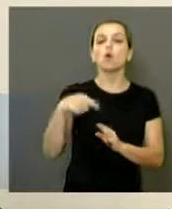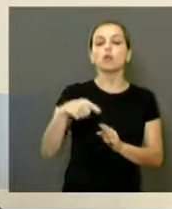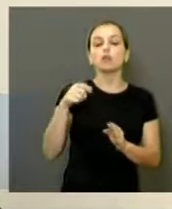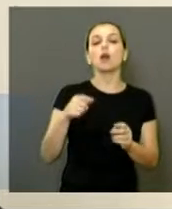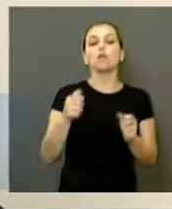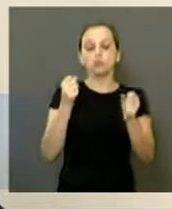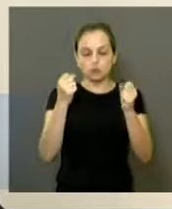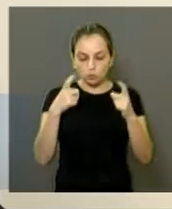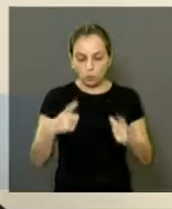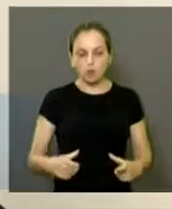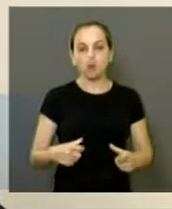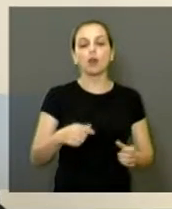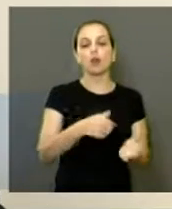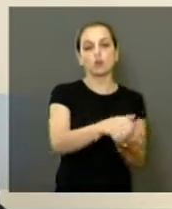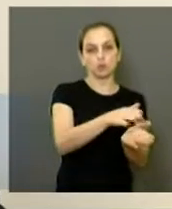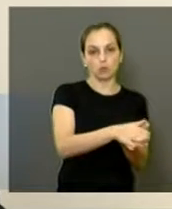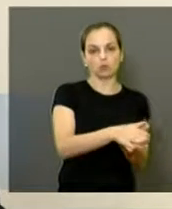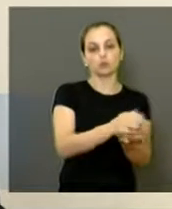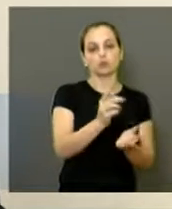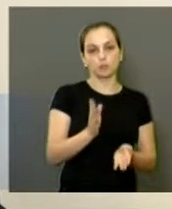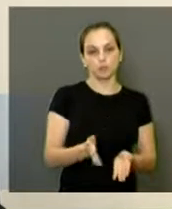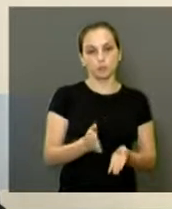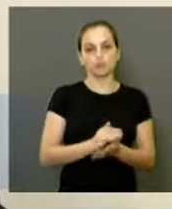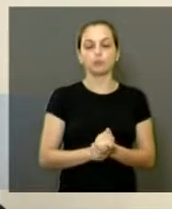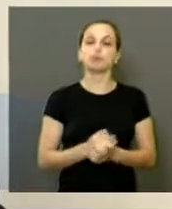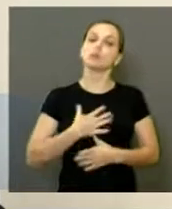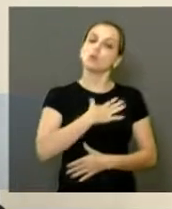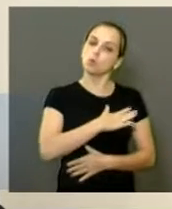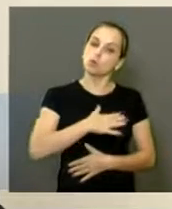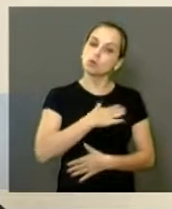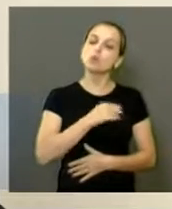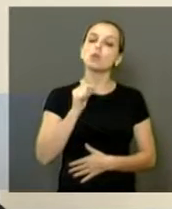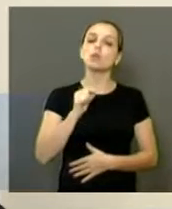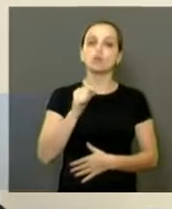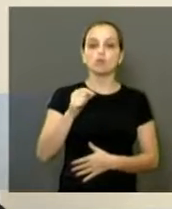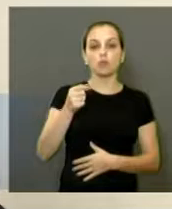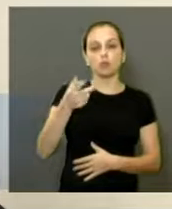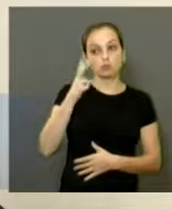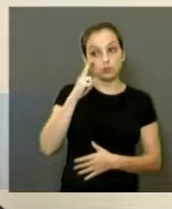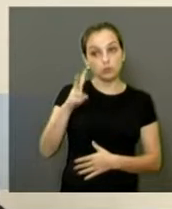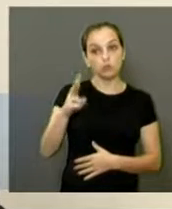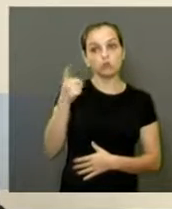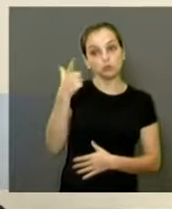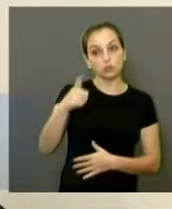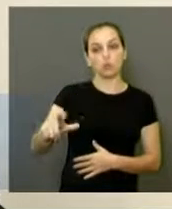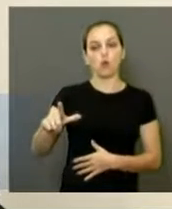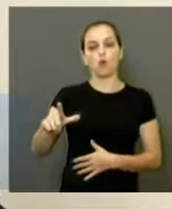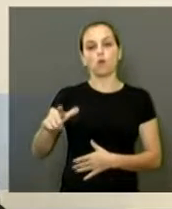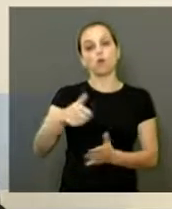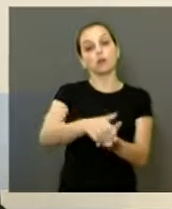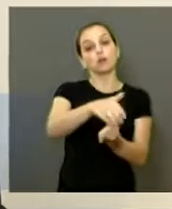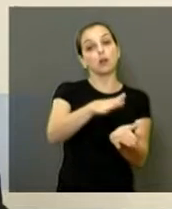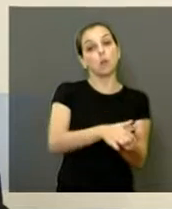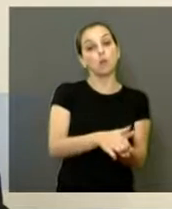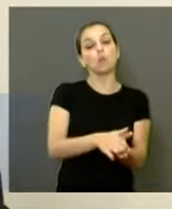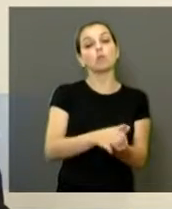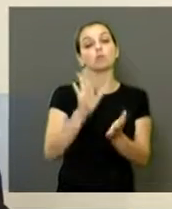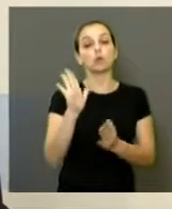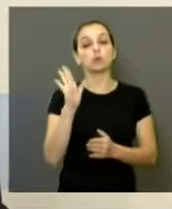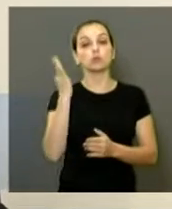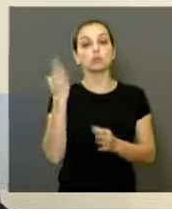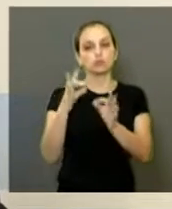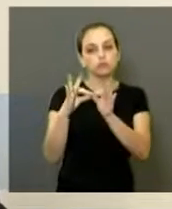o bloco a eu gostaria que isso fosse revisto e que essas multas foram aplicadas à